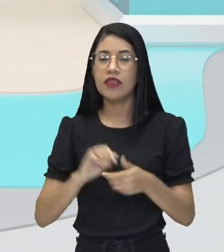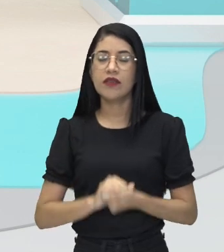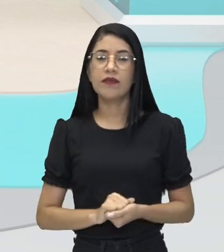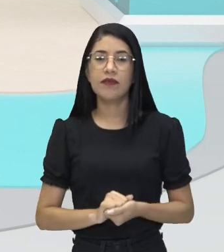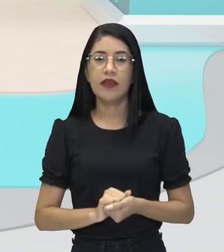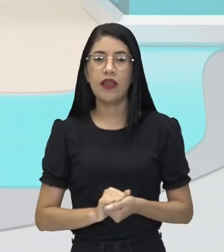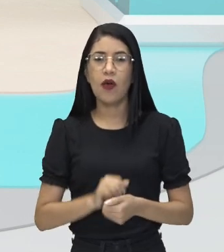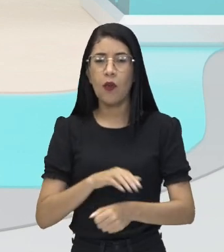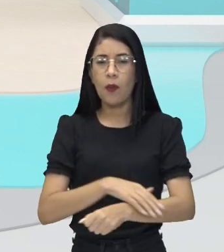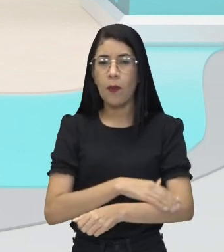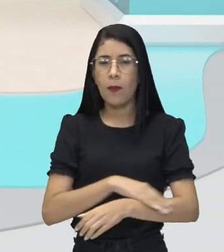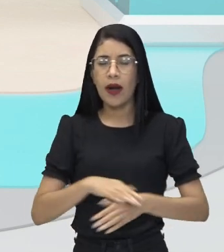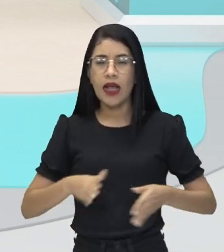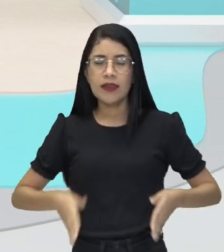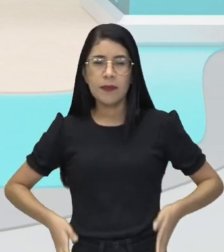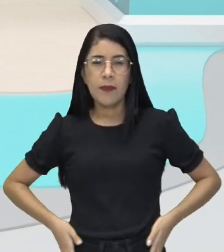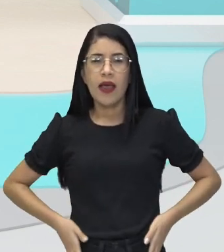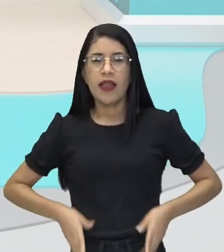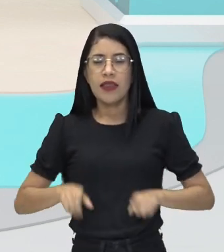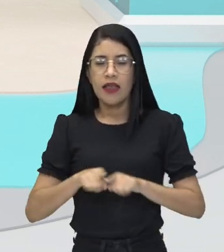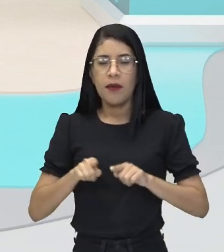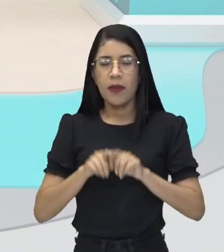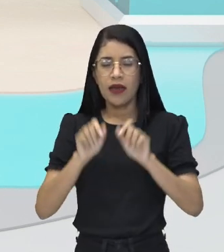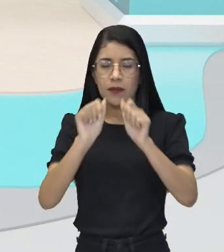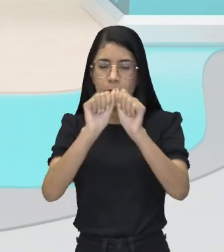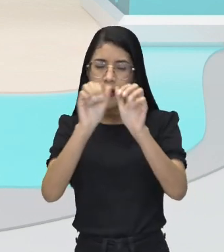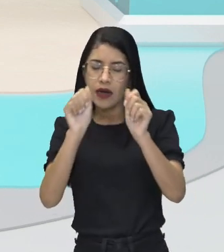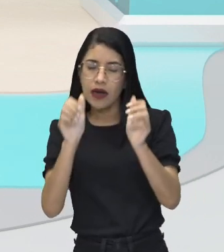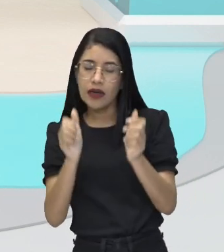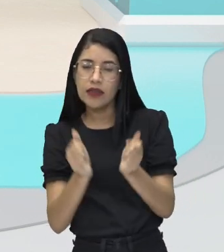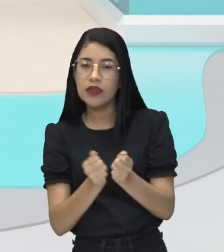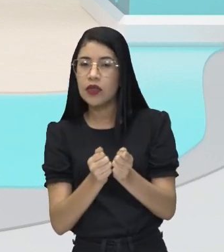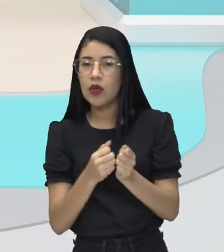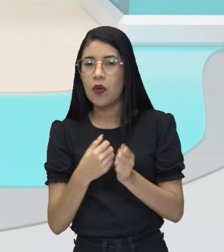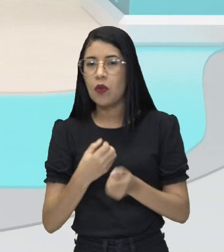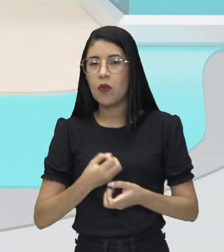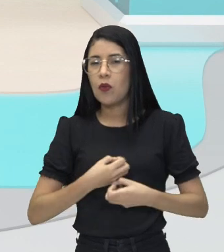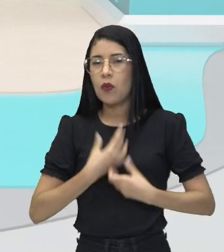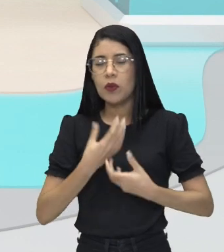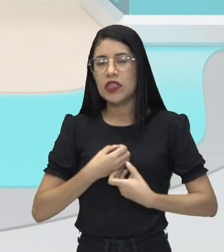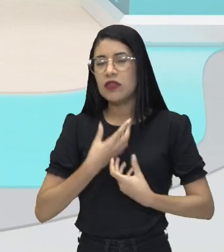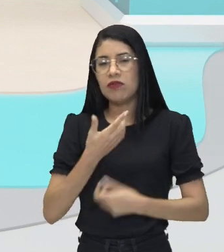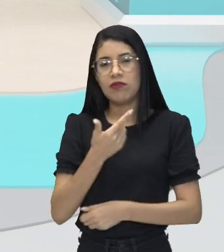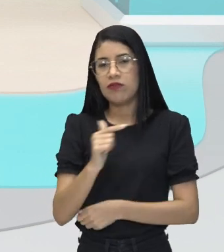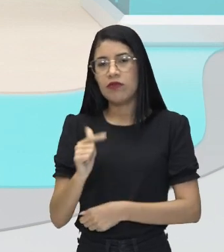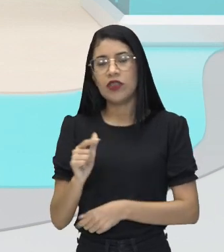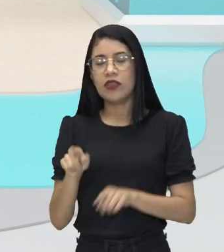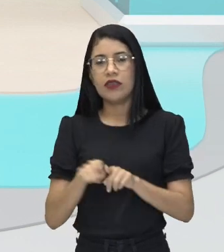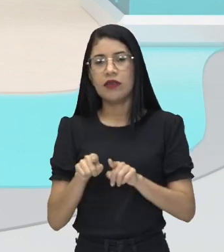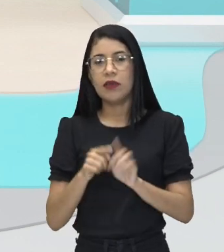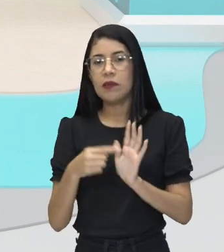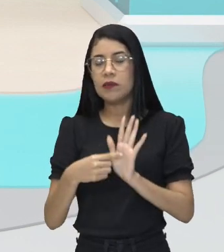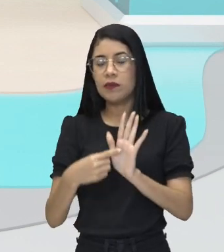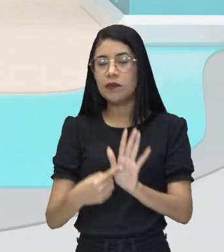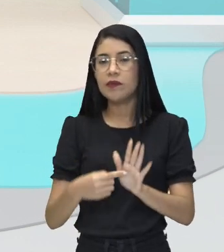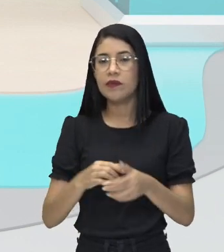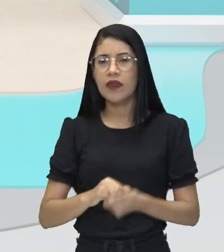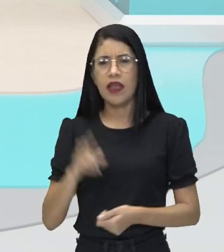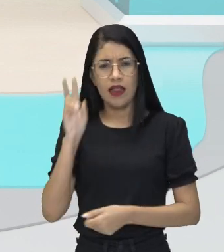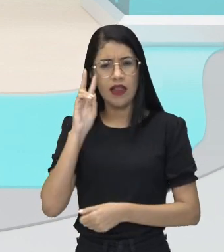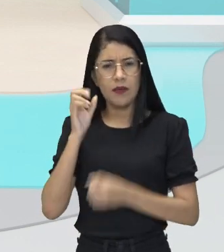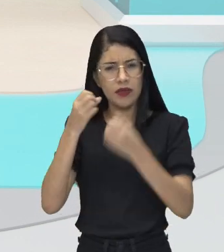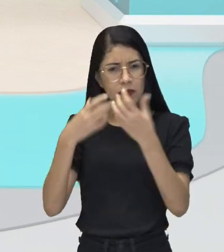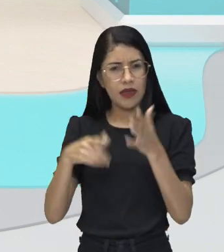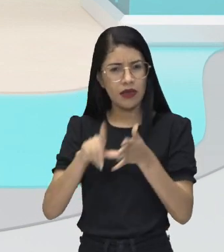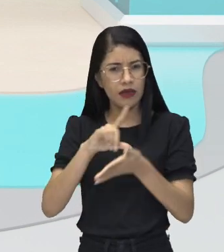muito cerrado, a questão da simetria, não expressando o que? Os sentimentos. Lembram que nós falamos isso na